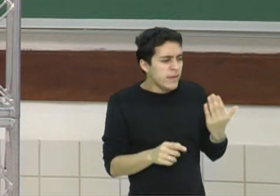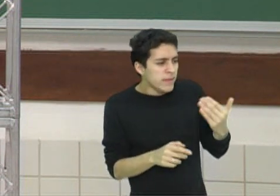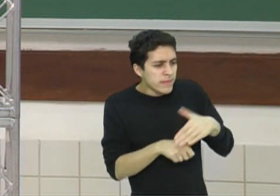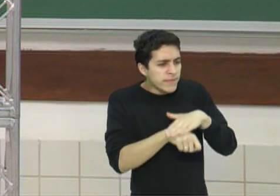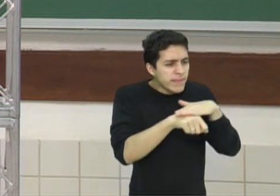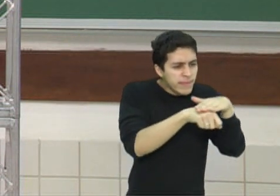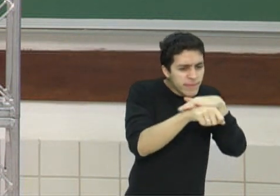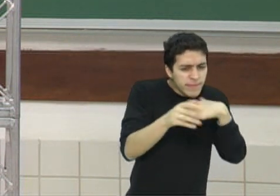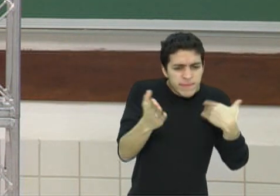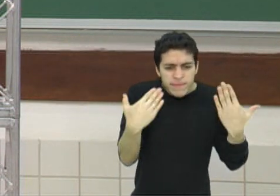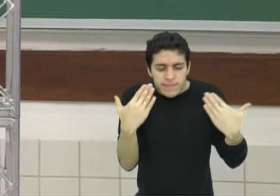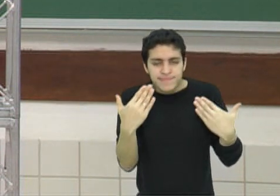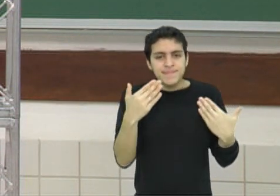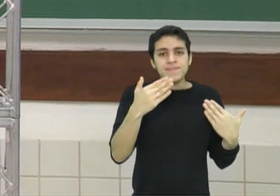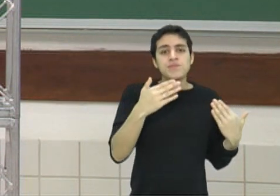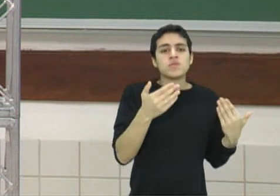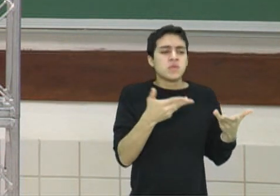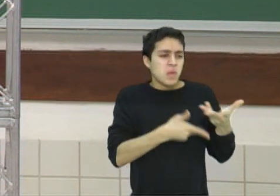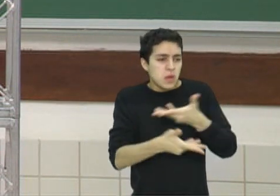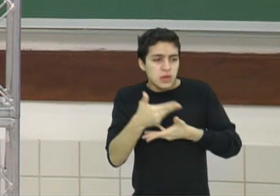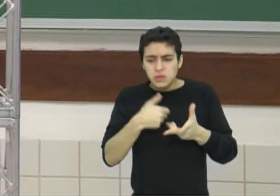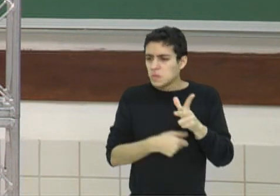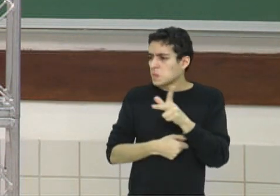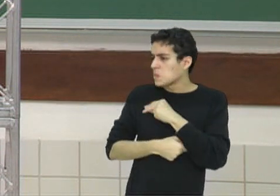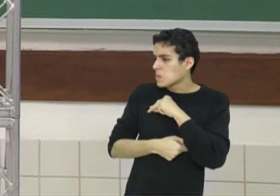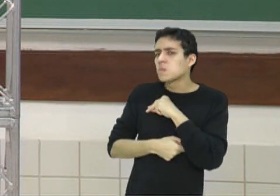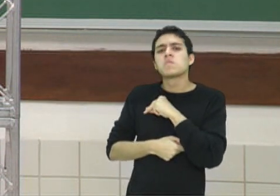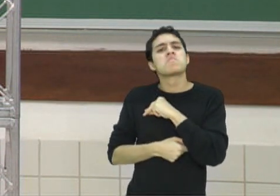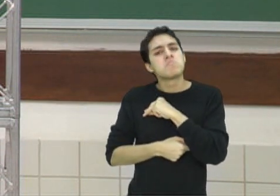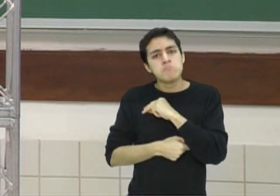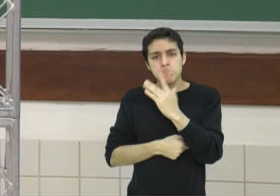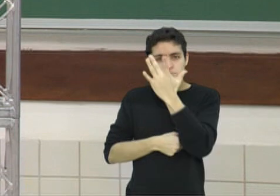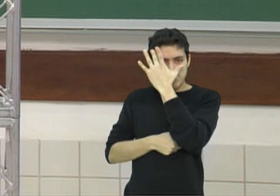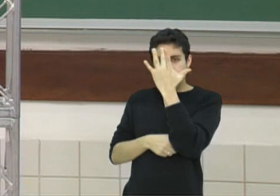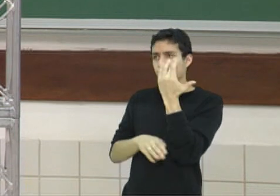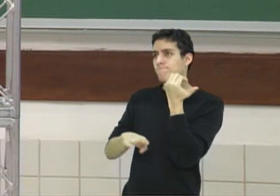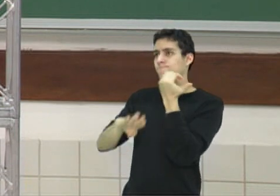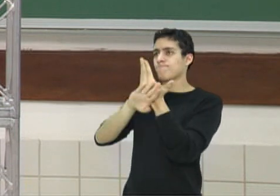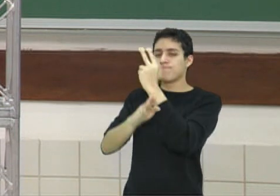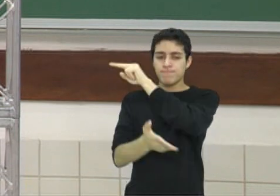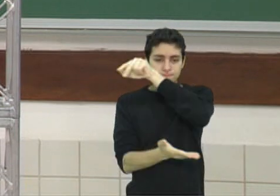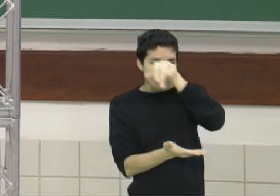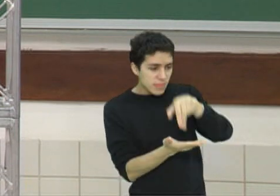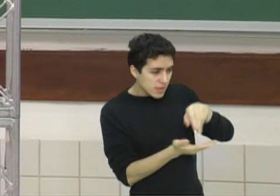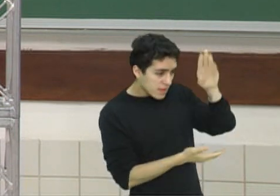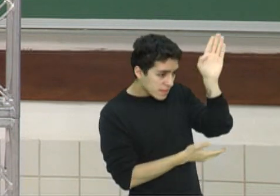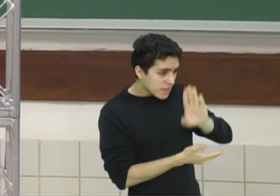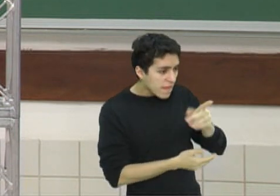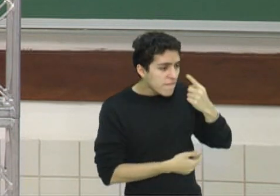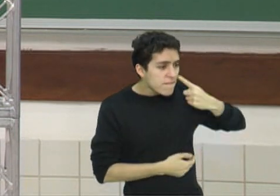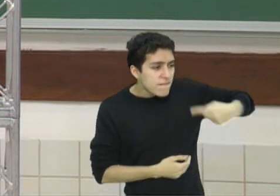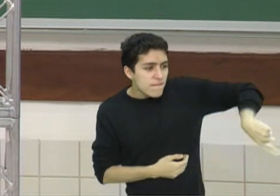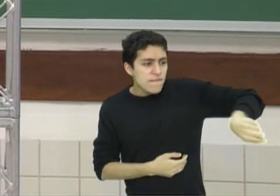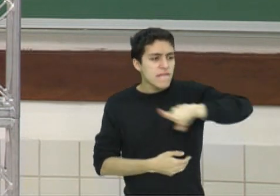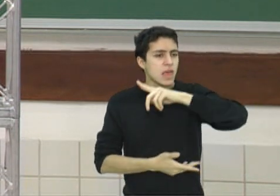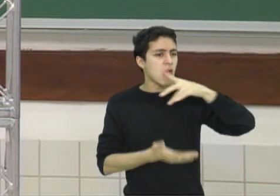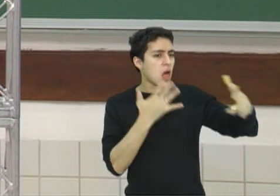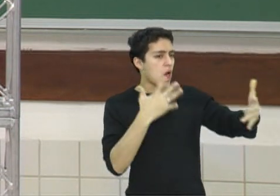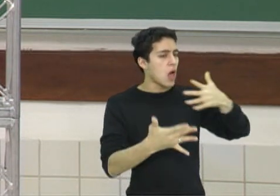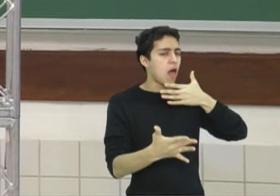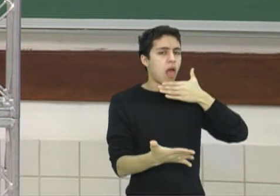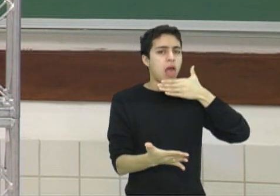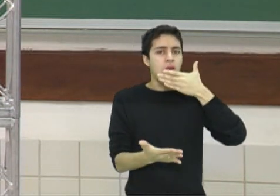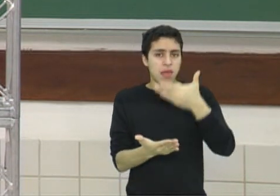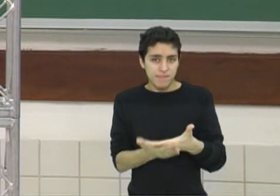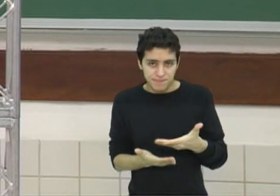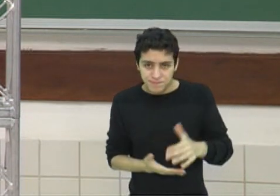do seu meio, eles falam, nossa, as pessoas de fora vêm para o Brasil, vê nossa riqueza de cores e ficam